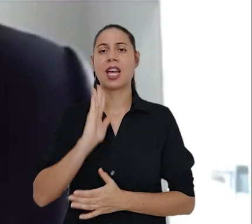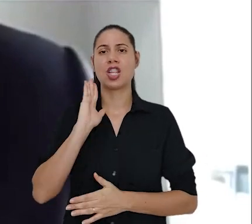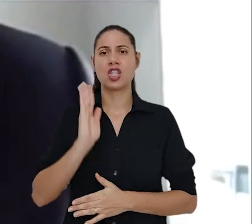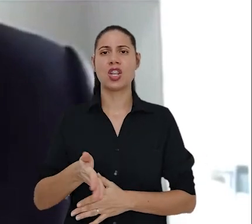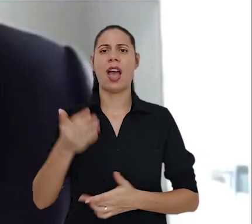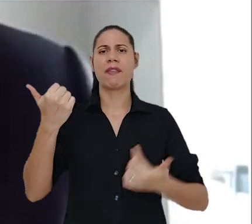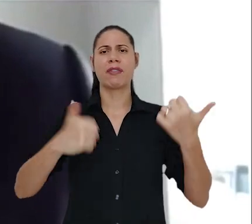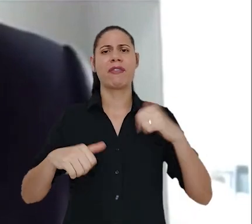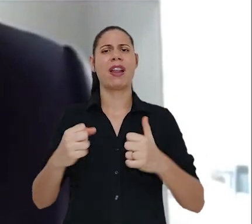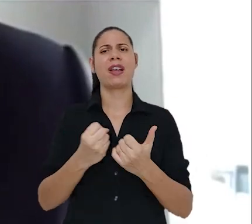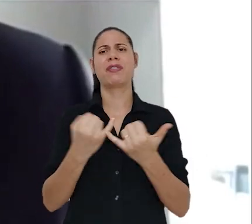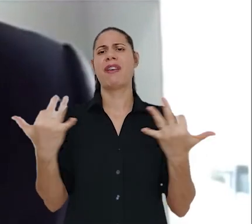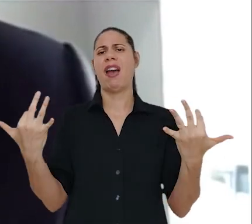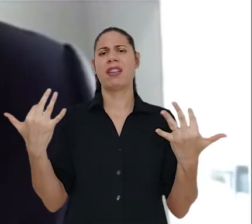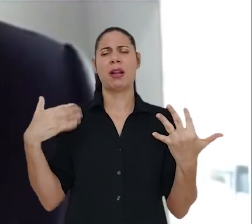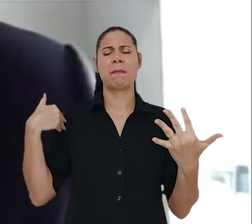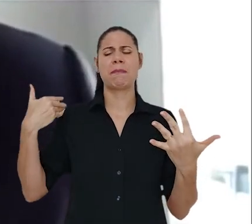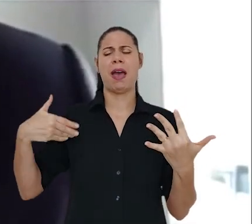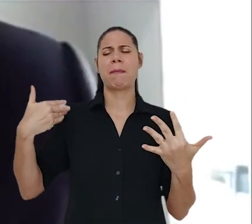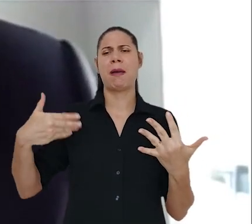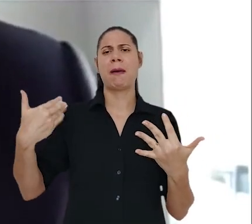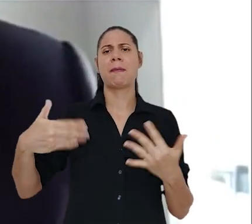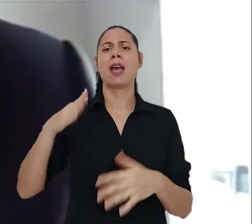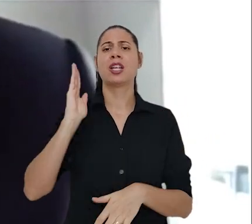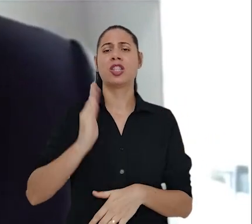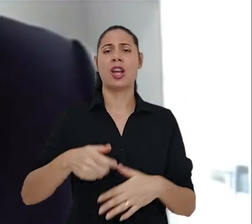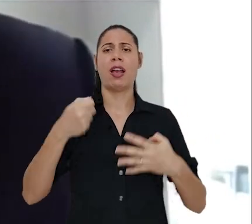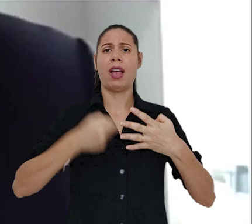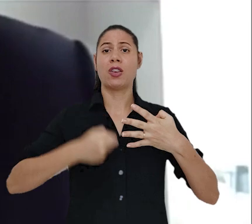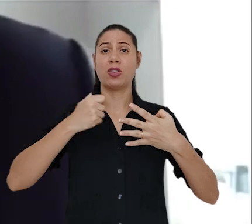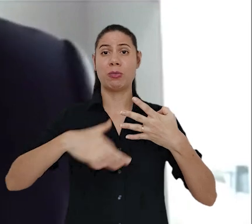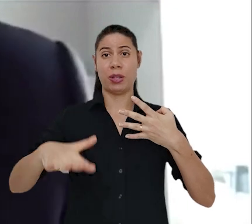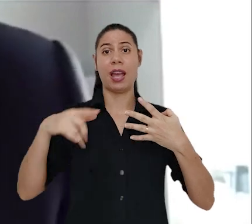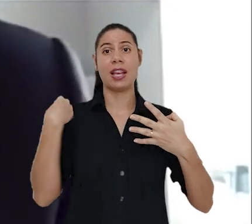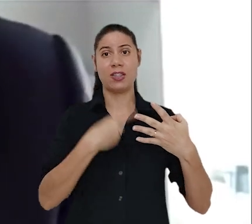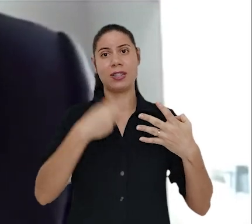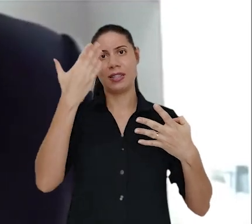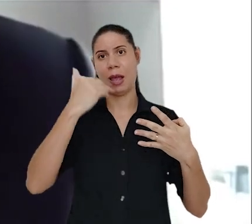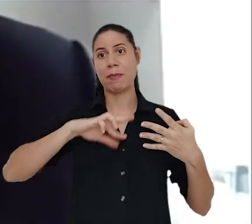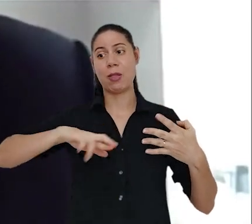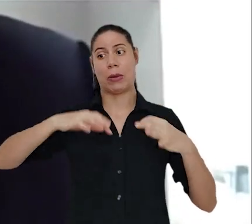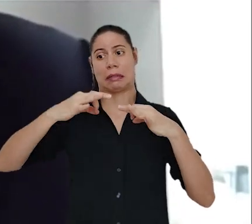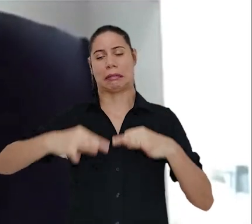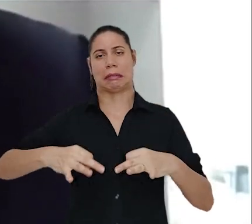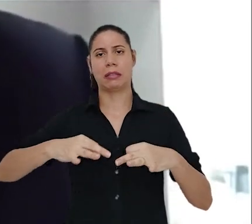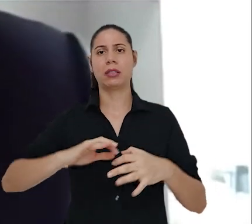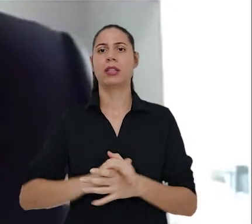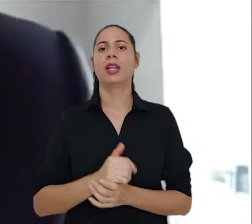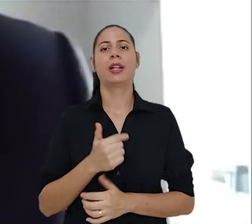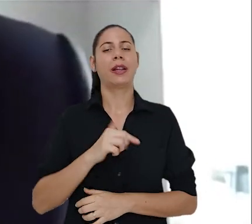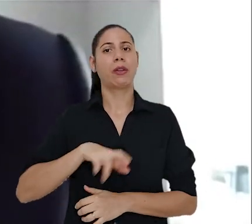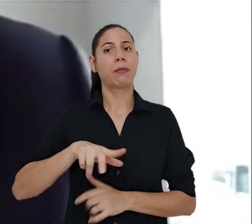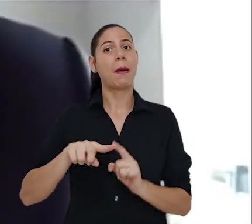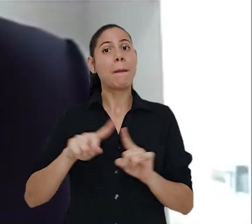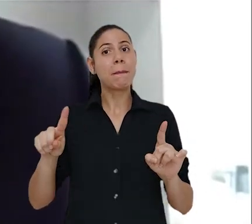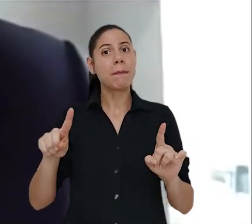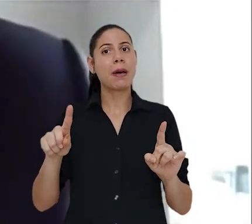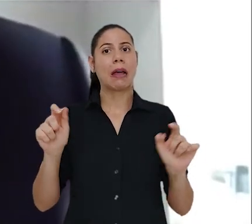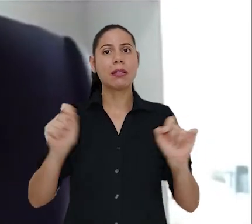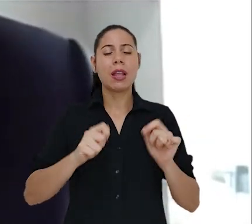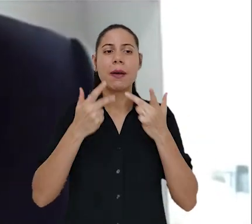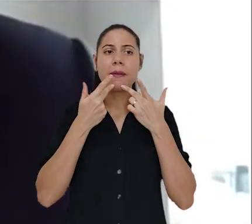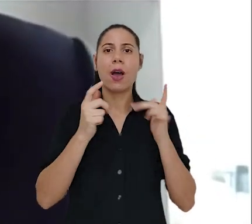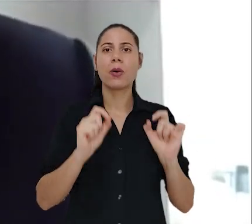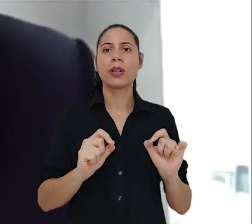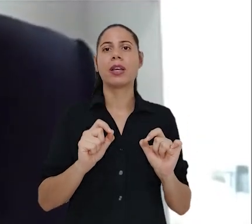foi avaliado várias vezes. A gente sabe que a jurisprudência não é uma ciência exata, mas é possível dizer que, por